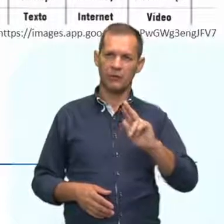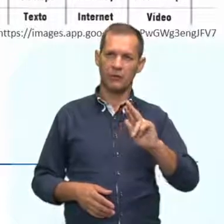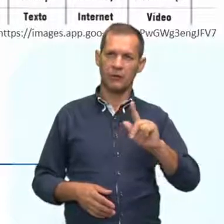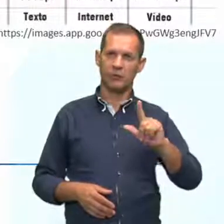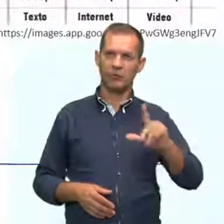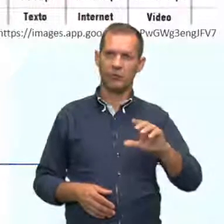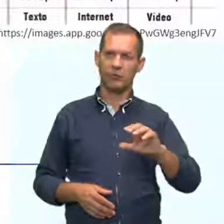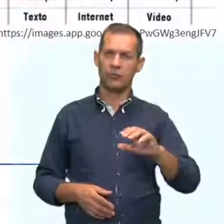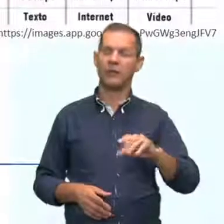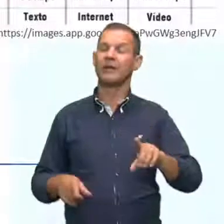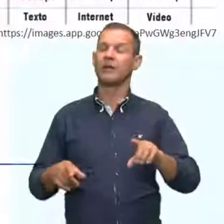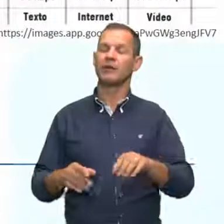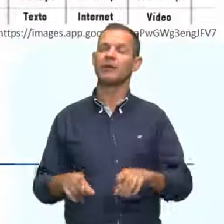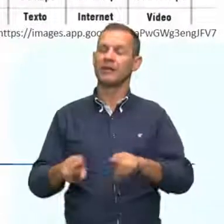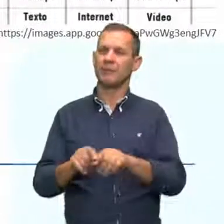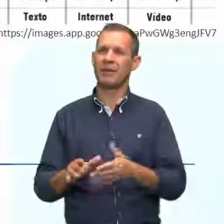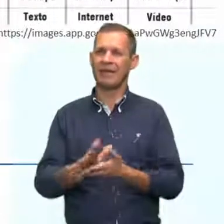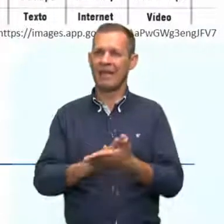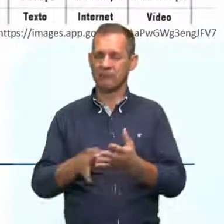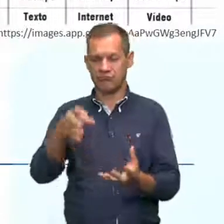e sem criptografia.